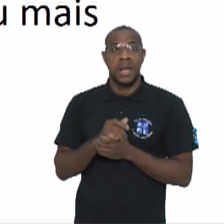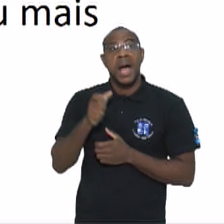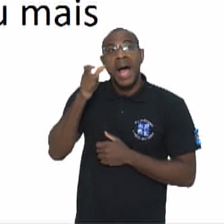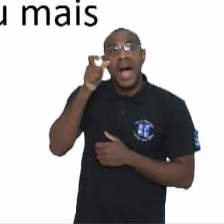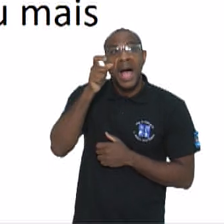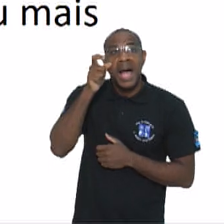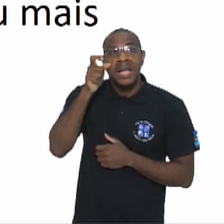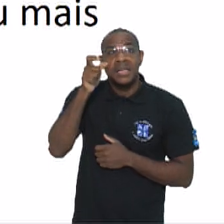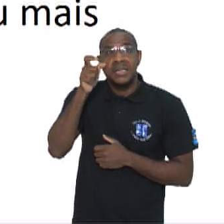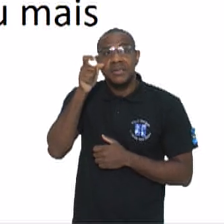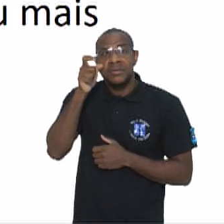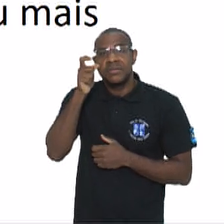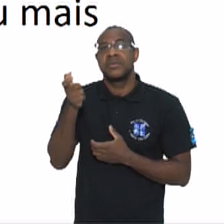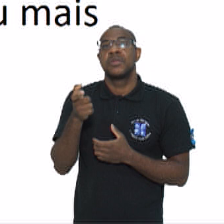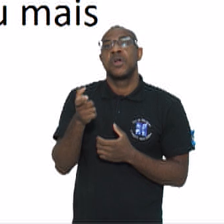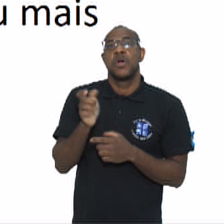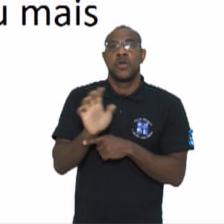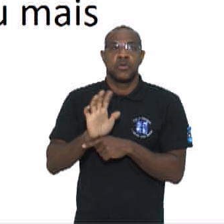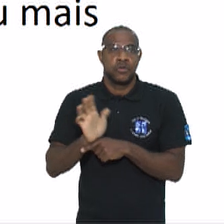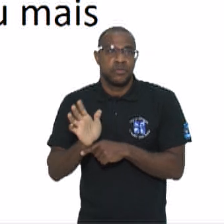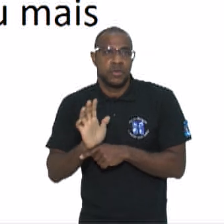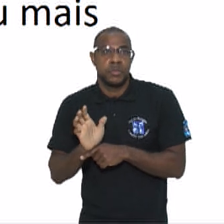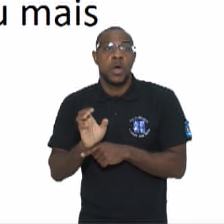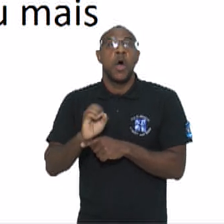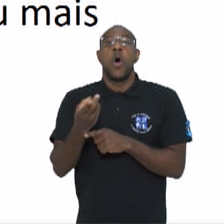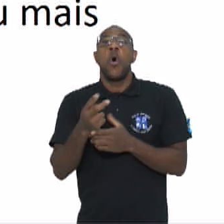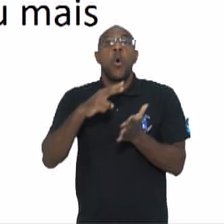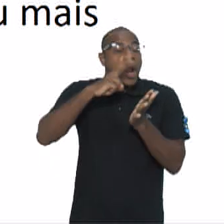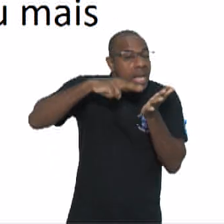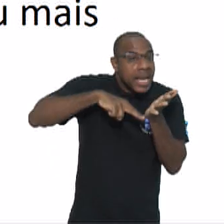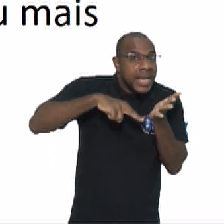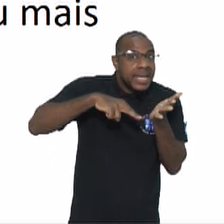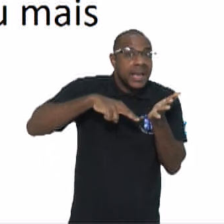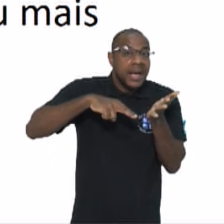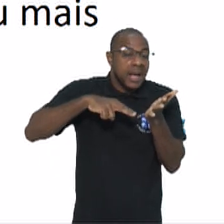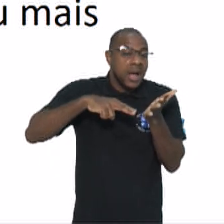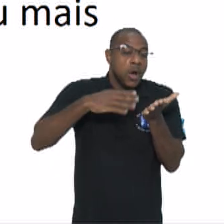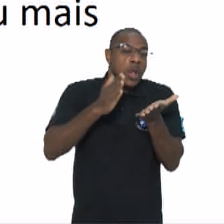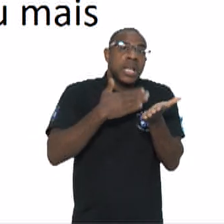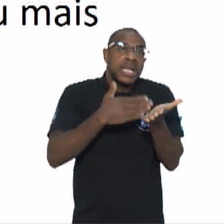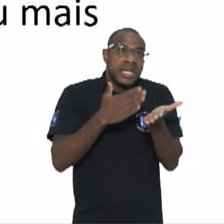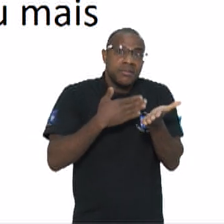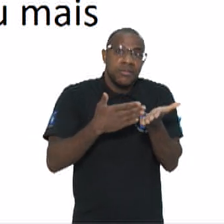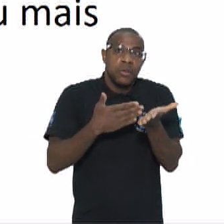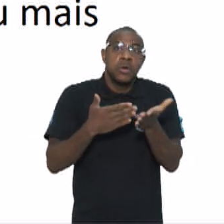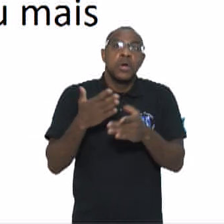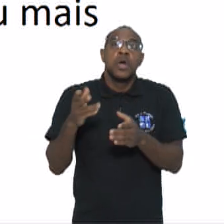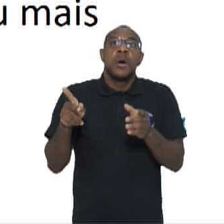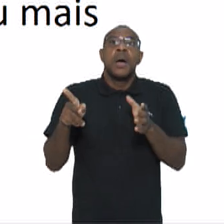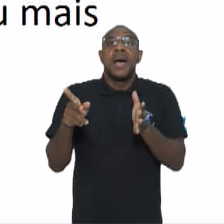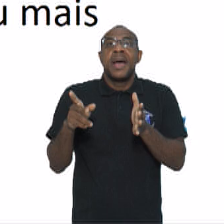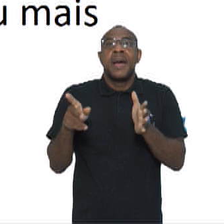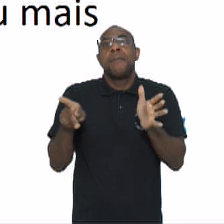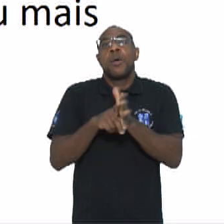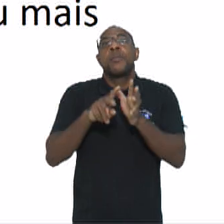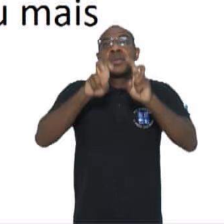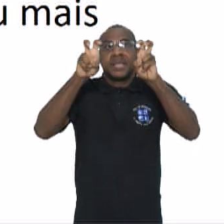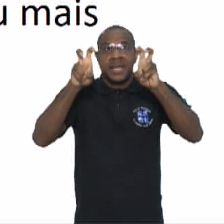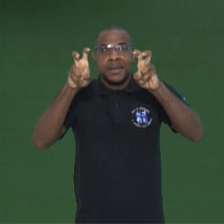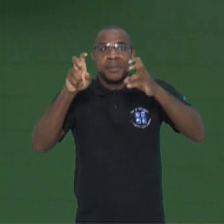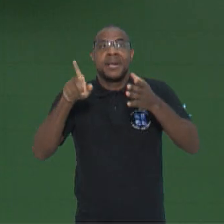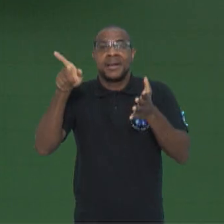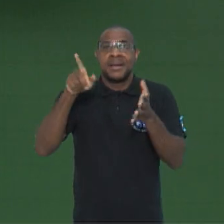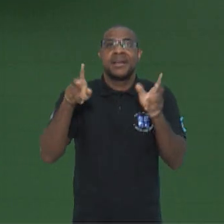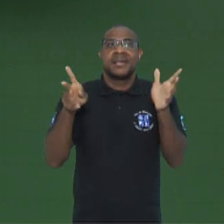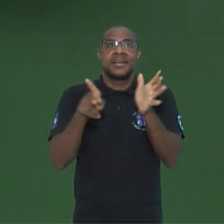filme, assista algum documentário ou leia algum livro sobre o montanhismo. E aí você vai anotar no seu caderno algumas informações que você achar